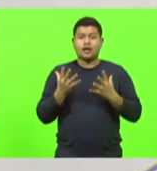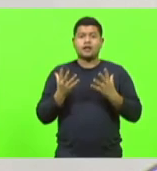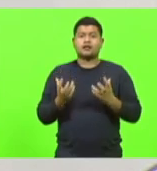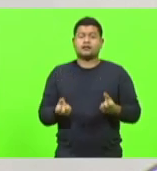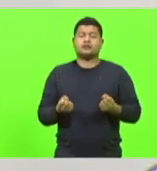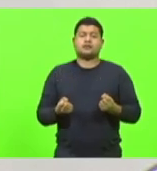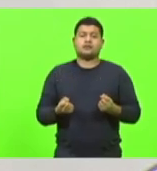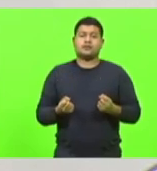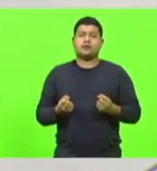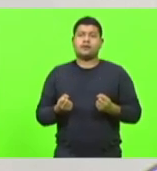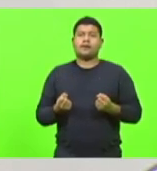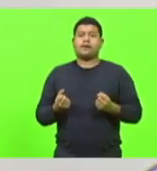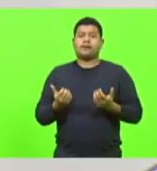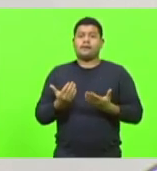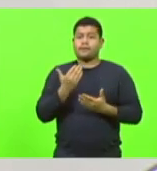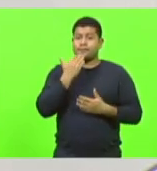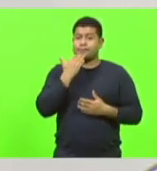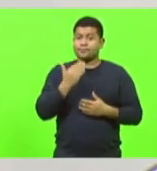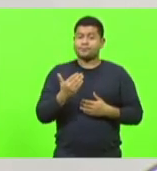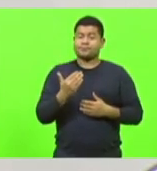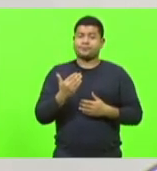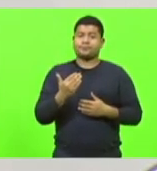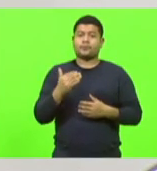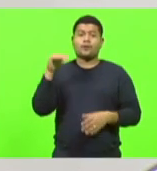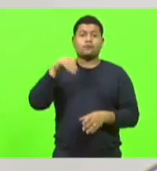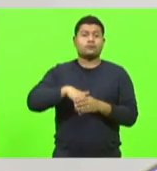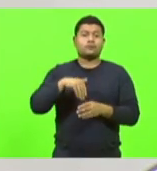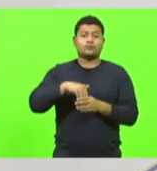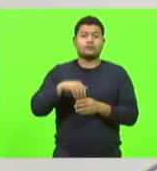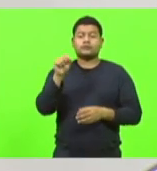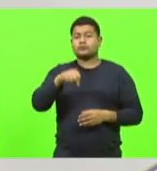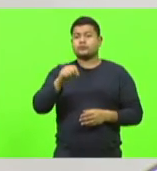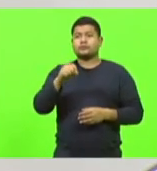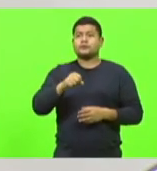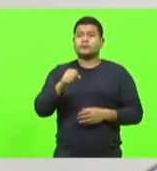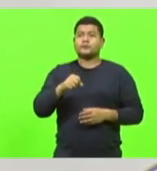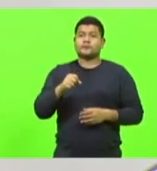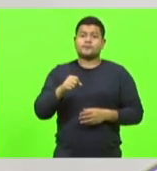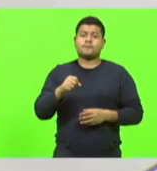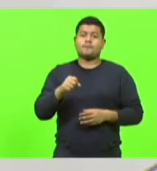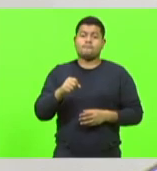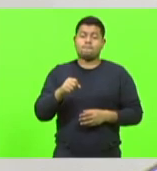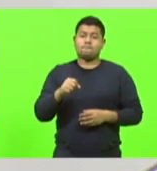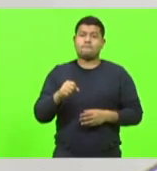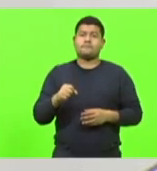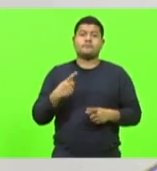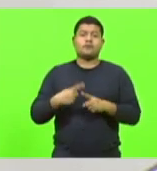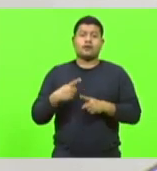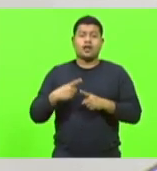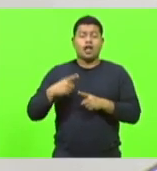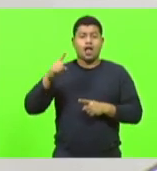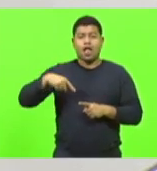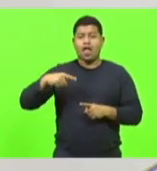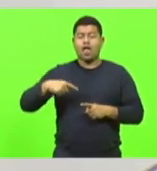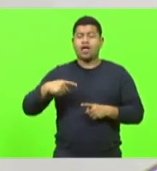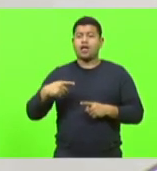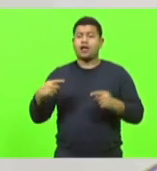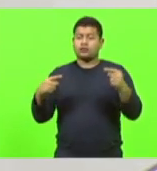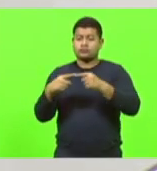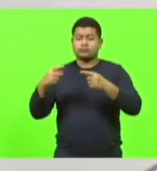é a seu requerimento voltando sim por ser uma questão de justiça